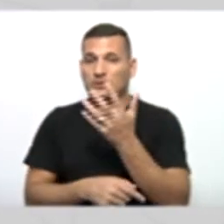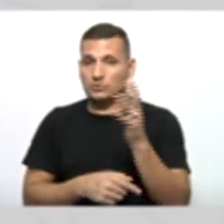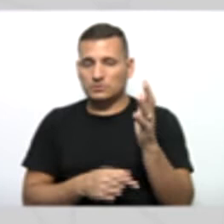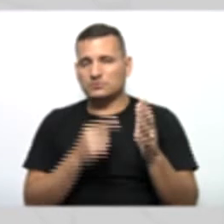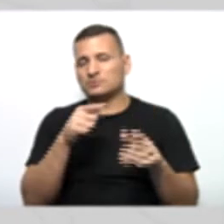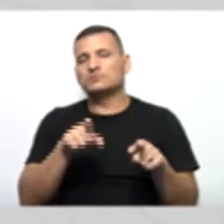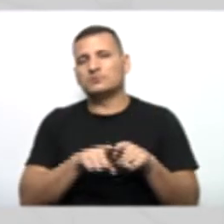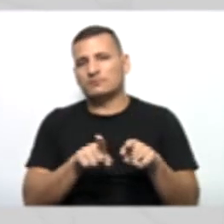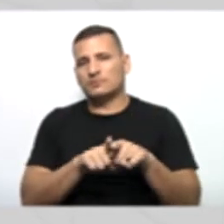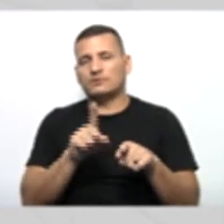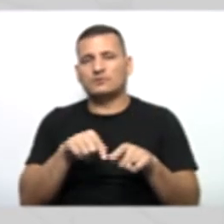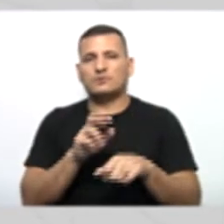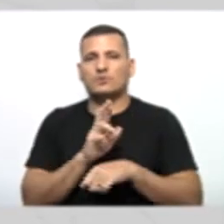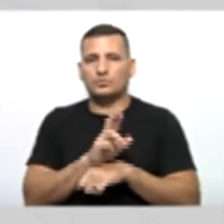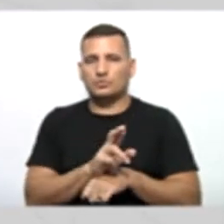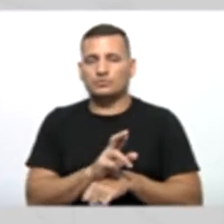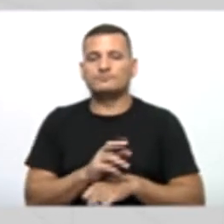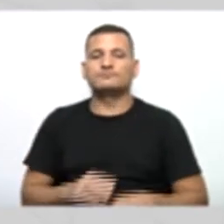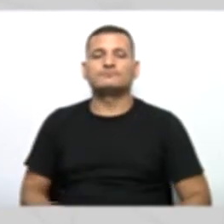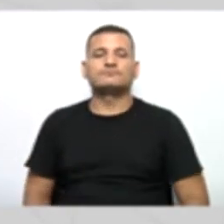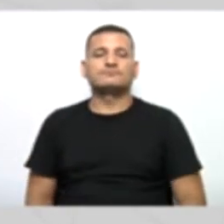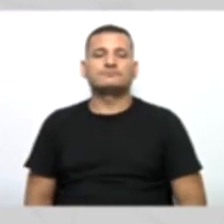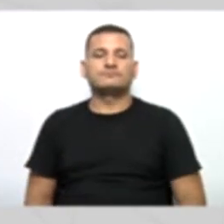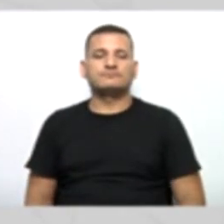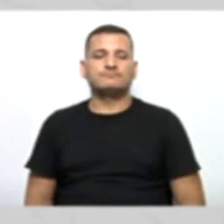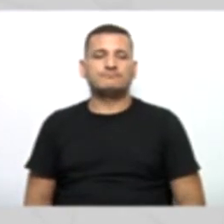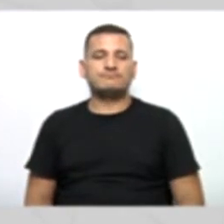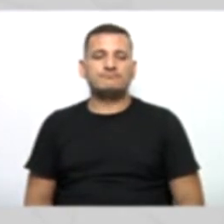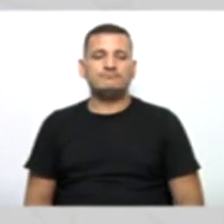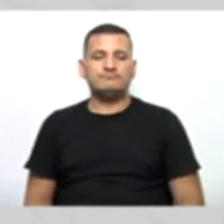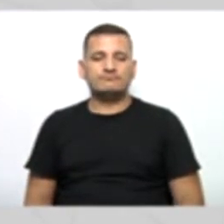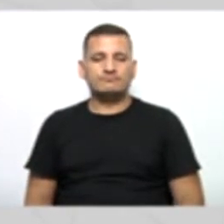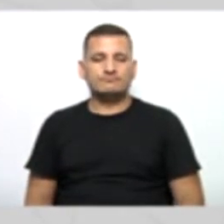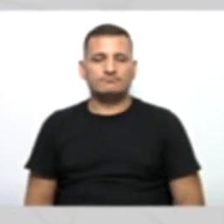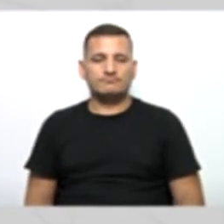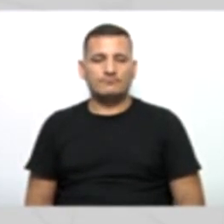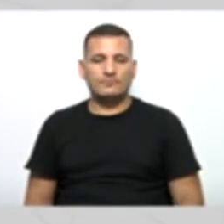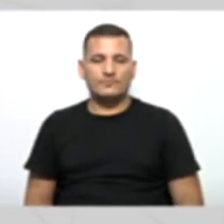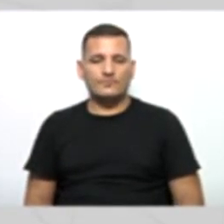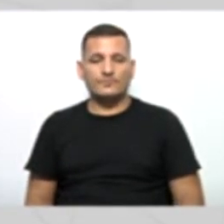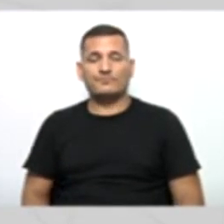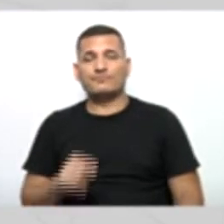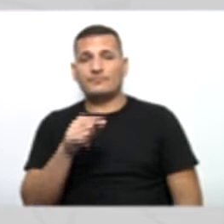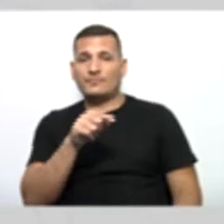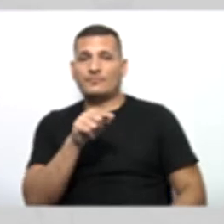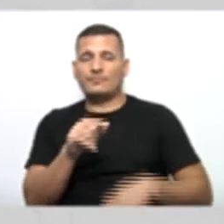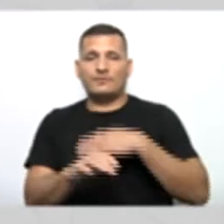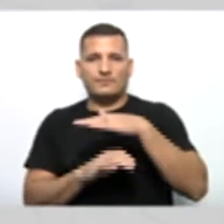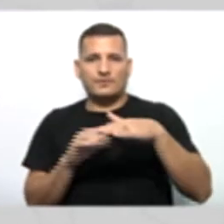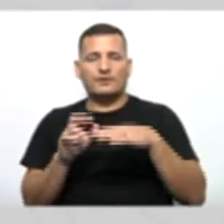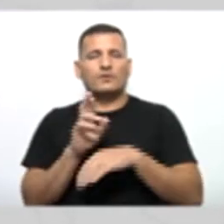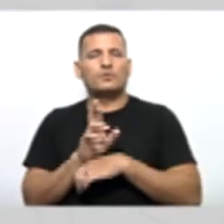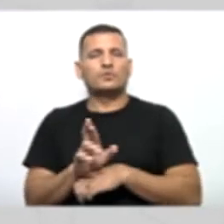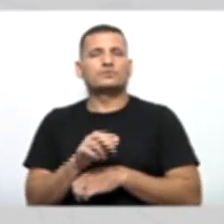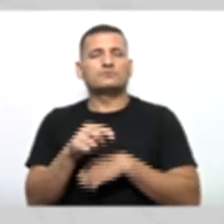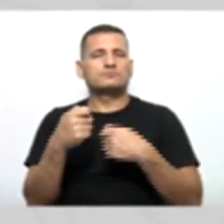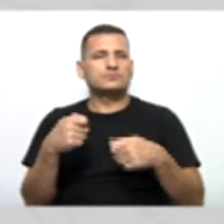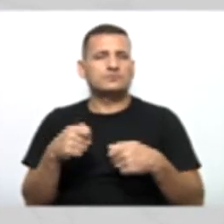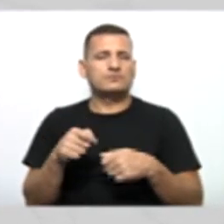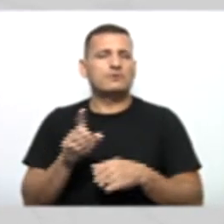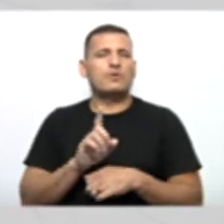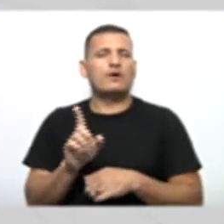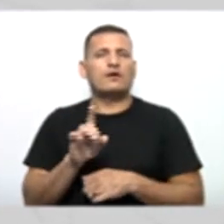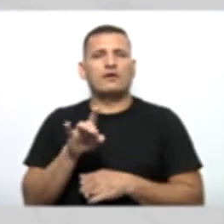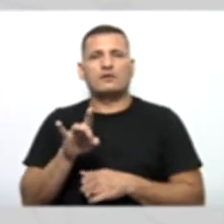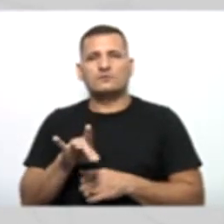recursos demandados por essa empresa. Os recursos que essa empresa precisa não são somente aquela